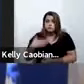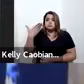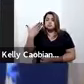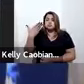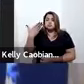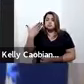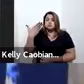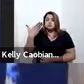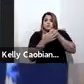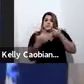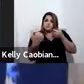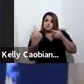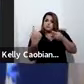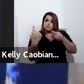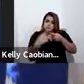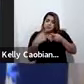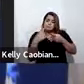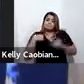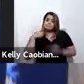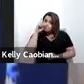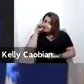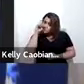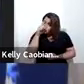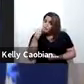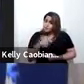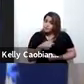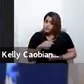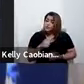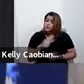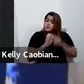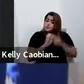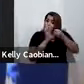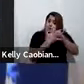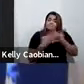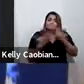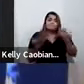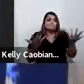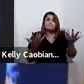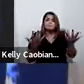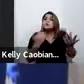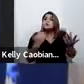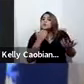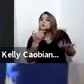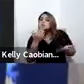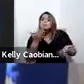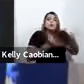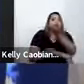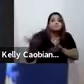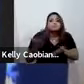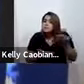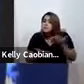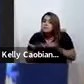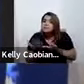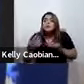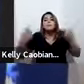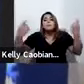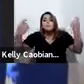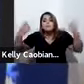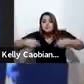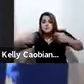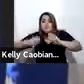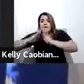foi uma situação muito difícil de convivência, tínhamos que propiciar o isolamento social,